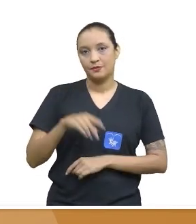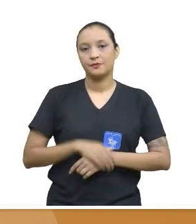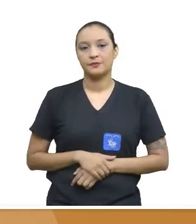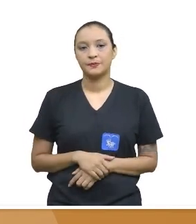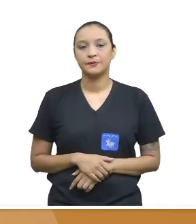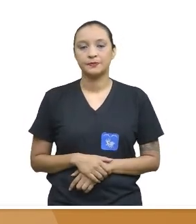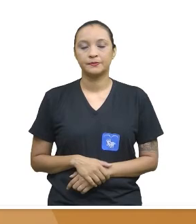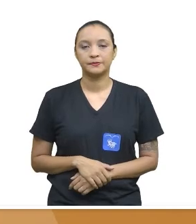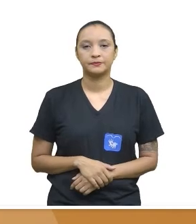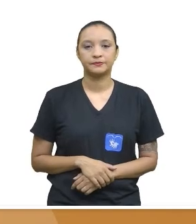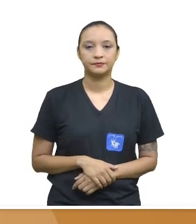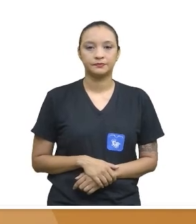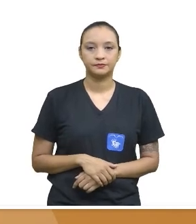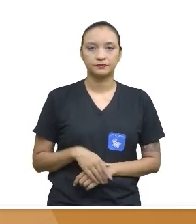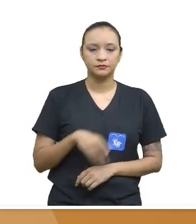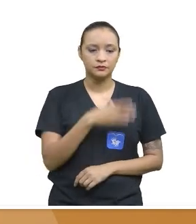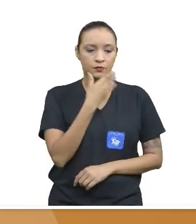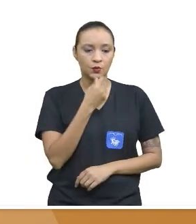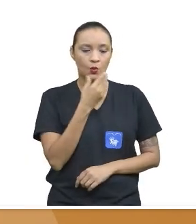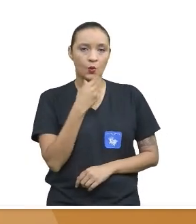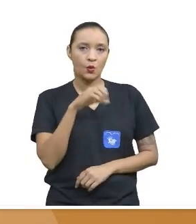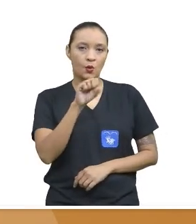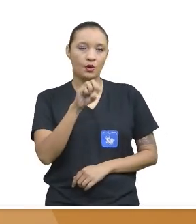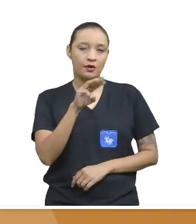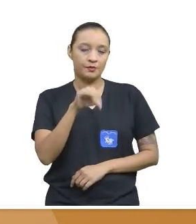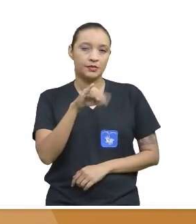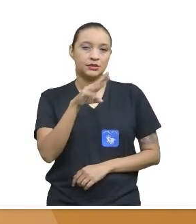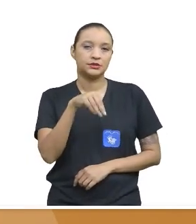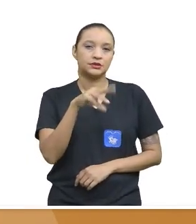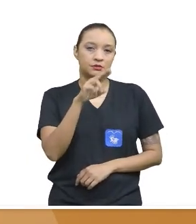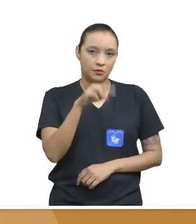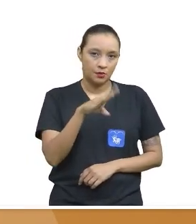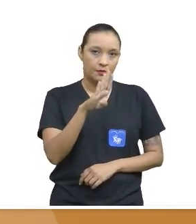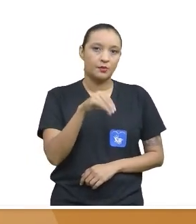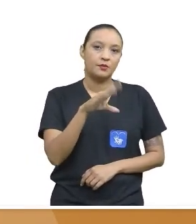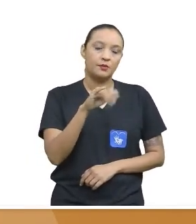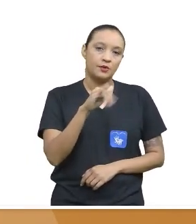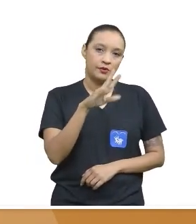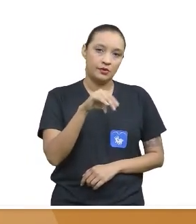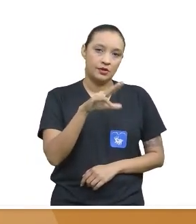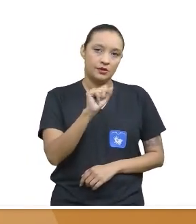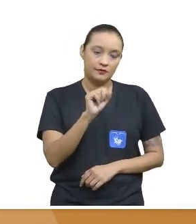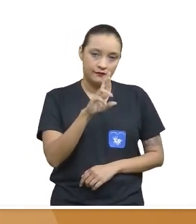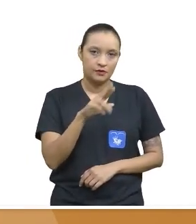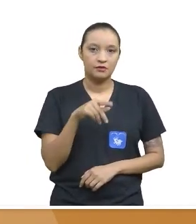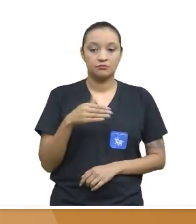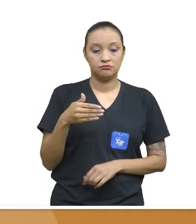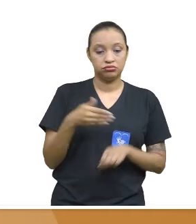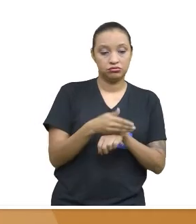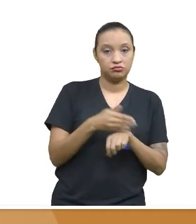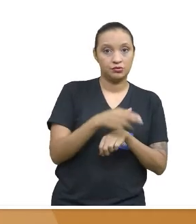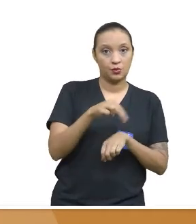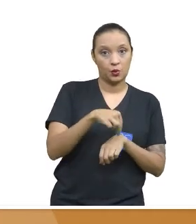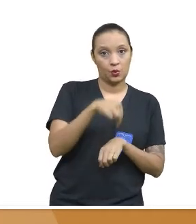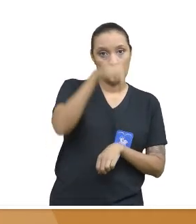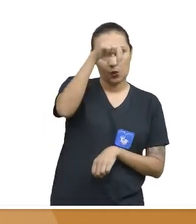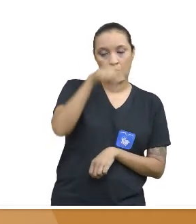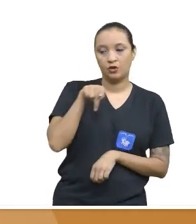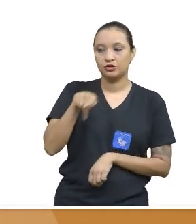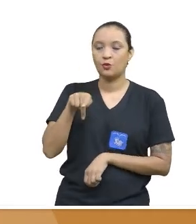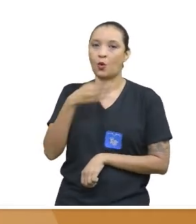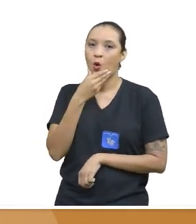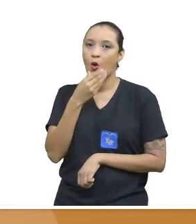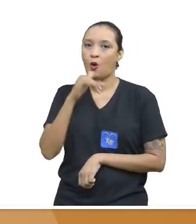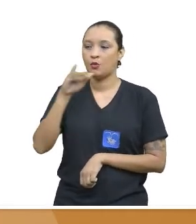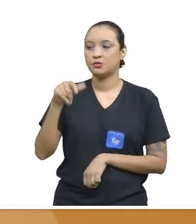que o Simão Bolívar vinha do norte, o José de San Martín vinha do sul. Ambos líderes se